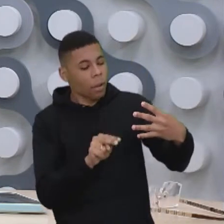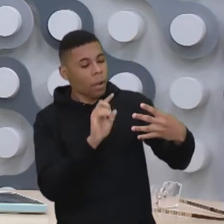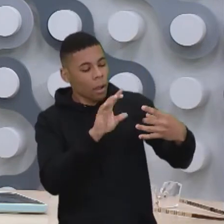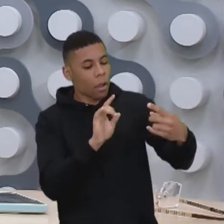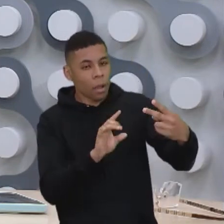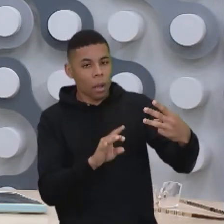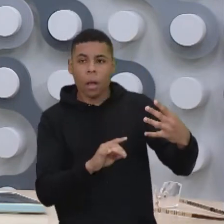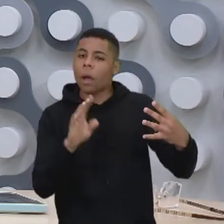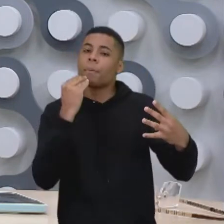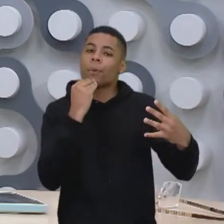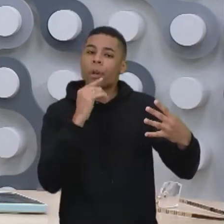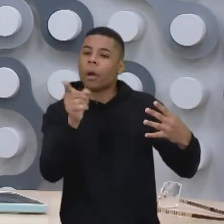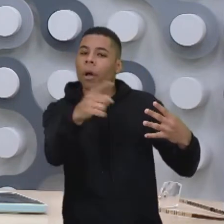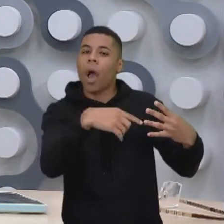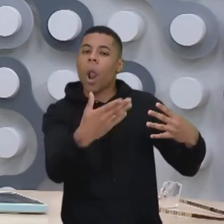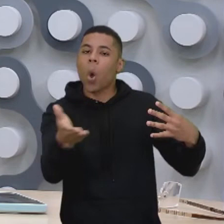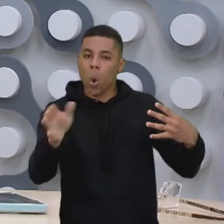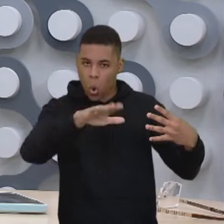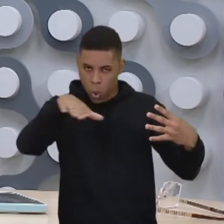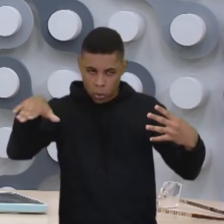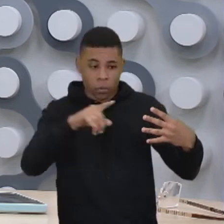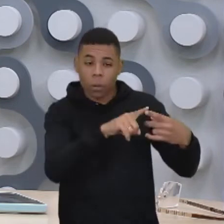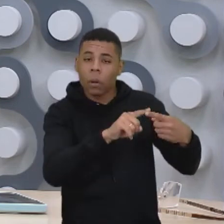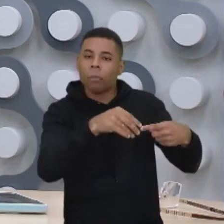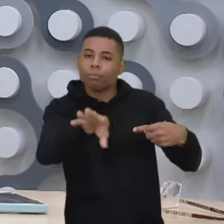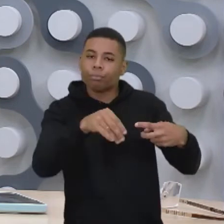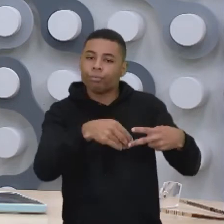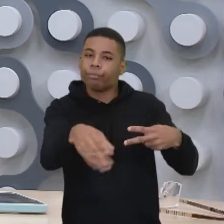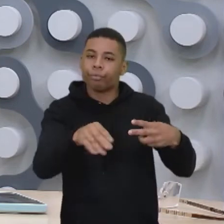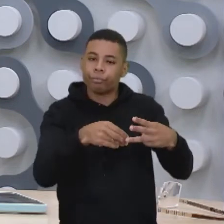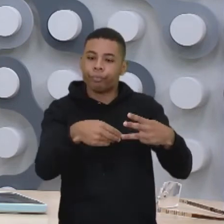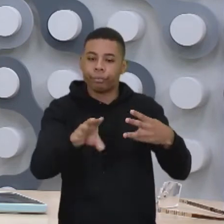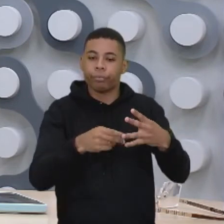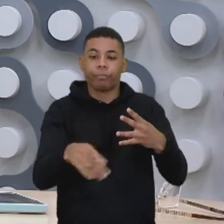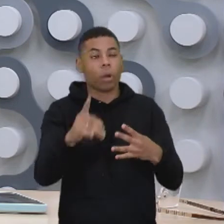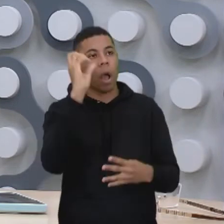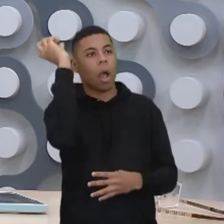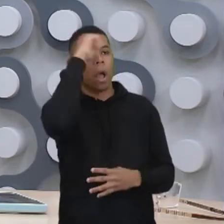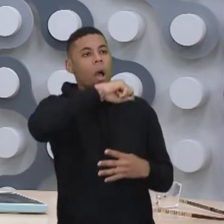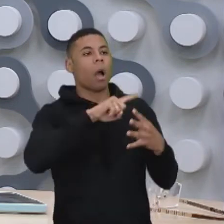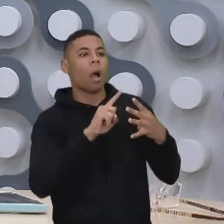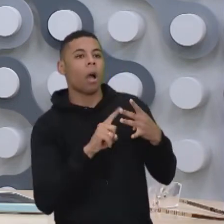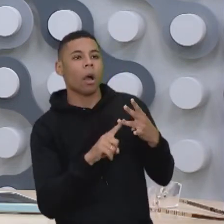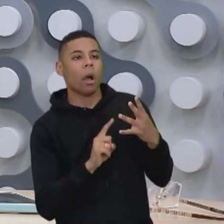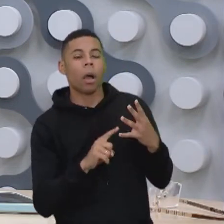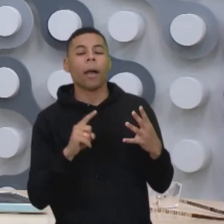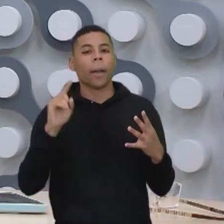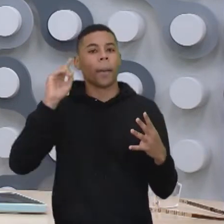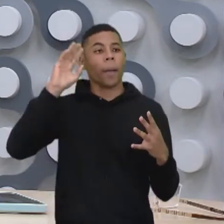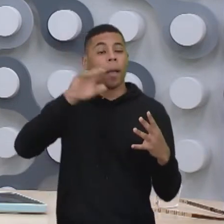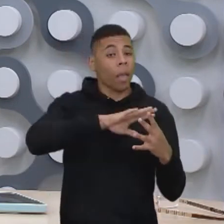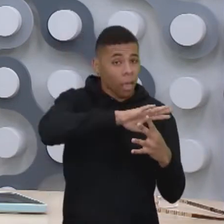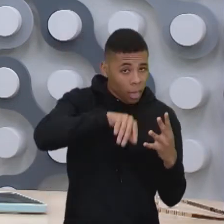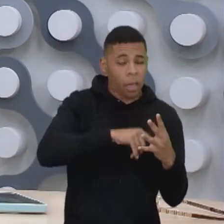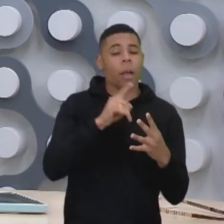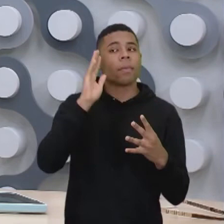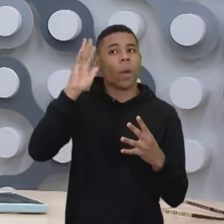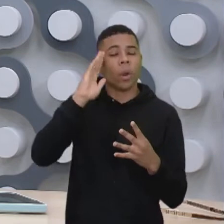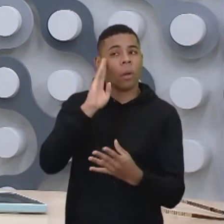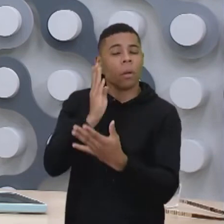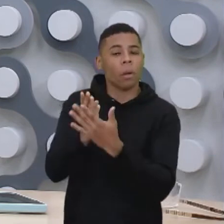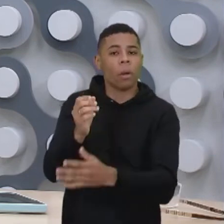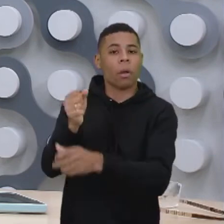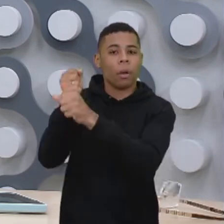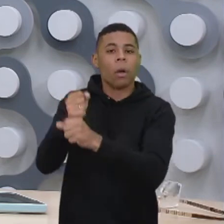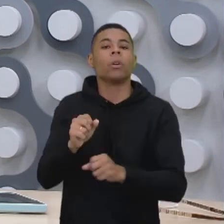com os alunos em sala de aula, nós retratamos muito bem, né, essa relação aí dessas 4 teorias aí que acabam